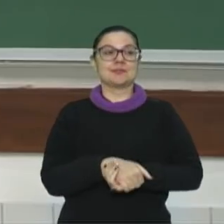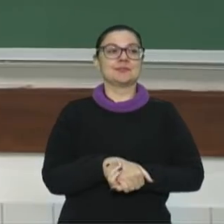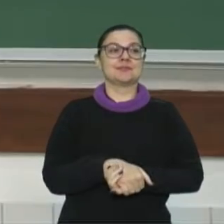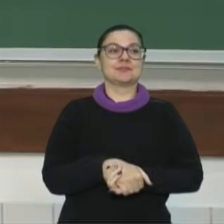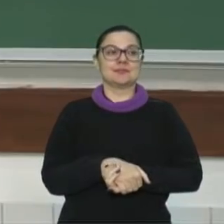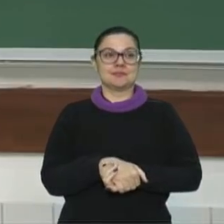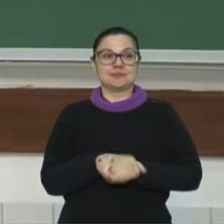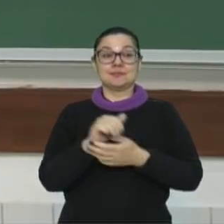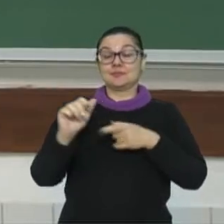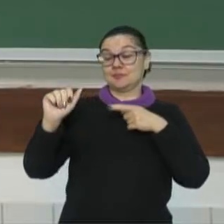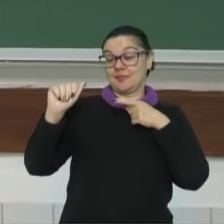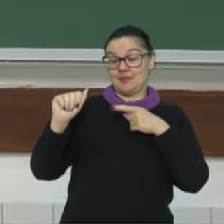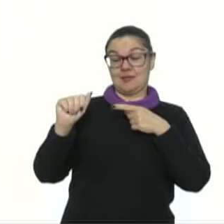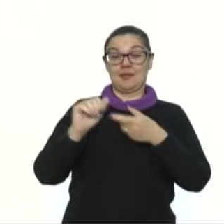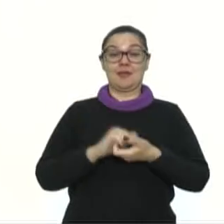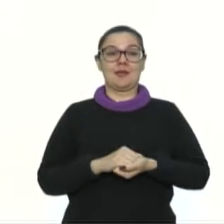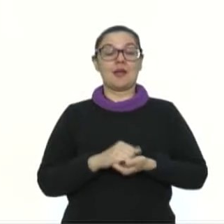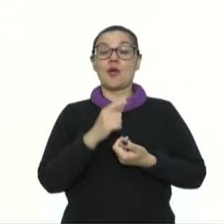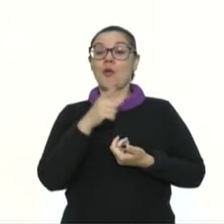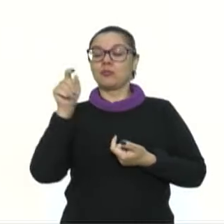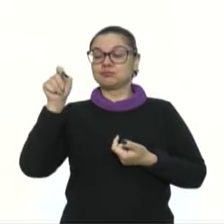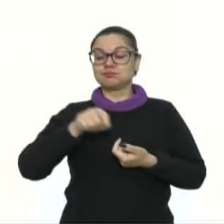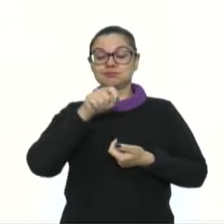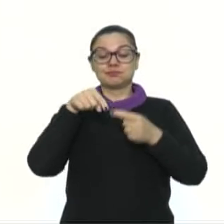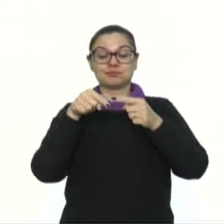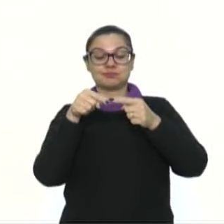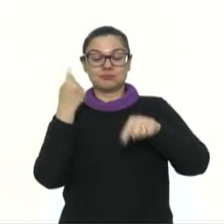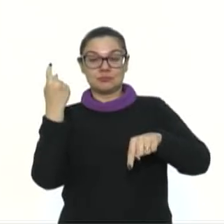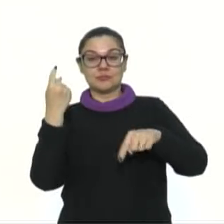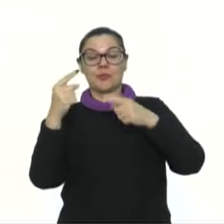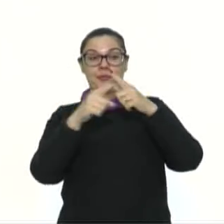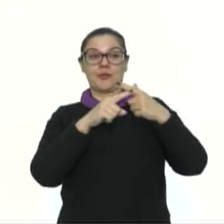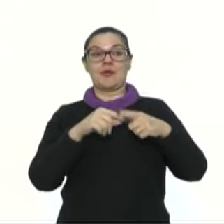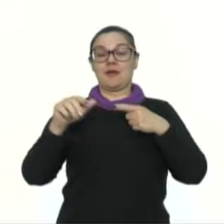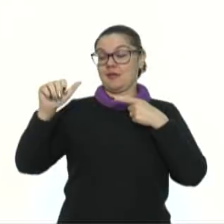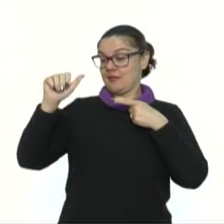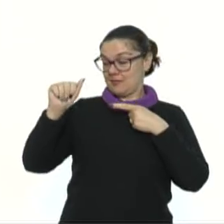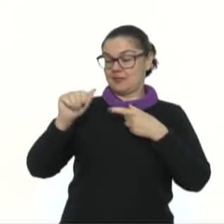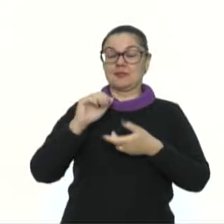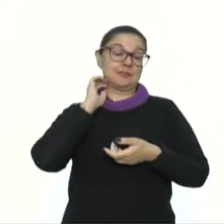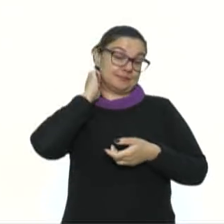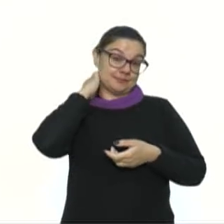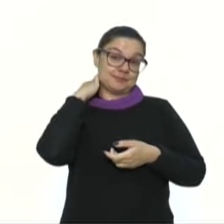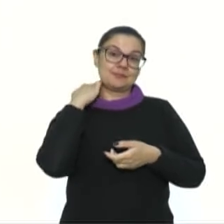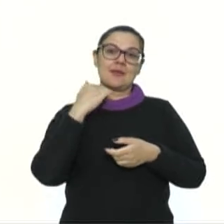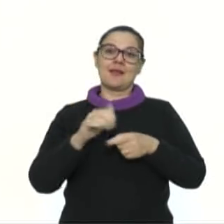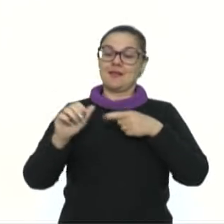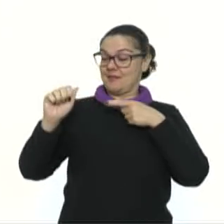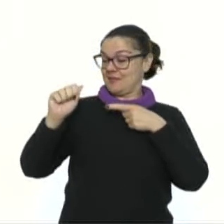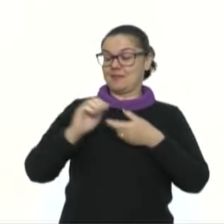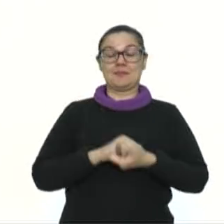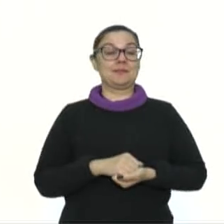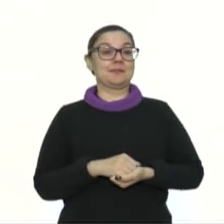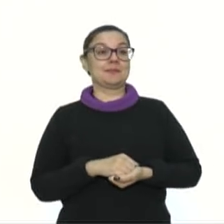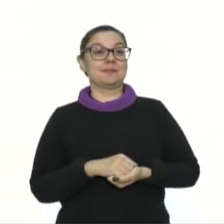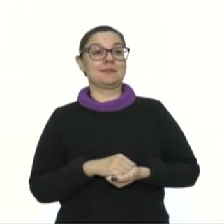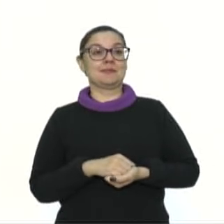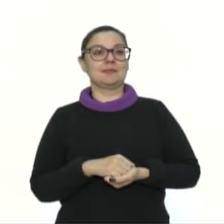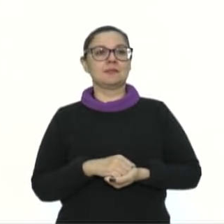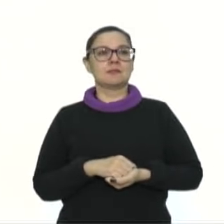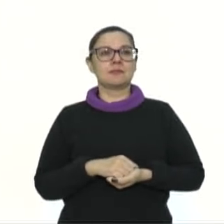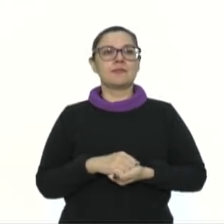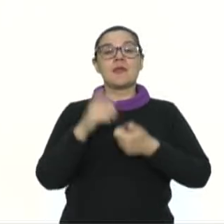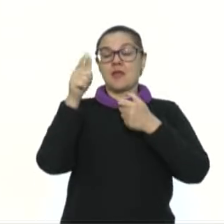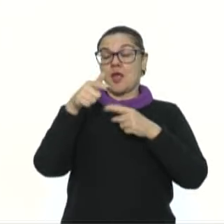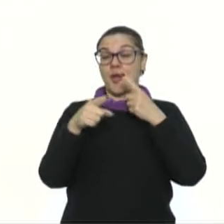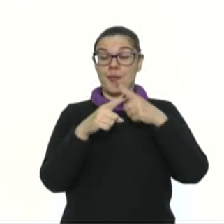não é a resposta certa. Qual alternativa não pertence à listagem? Então, letra A. É